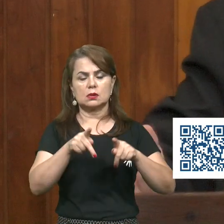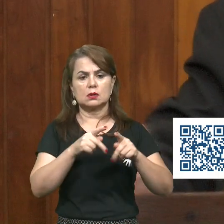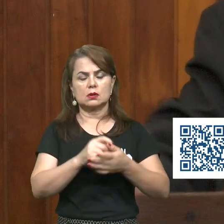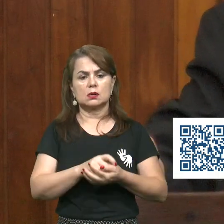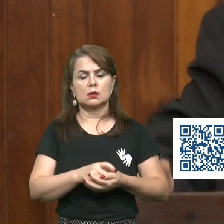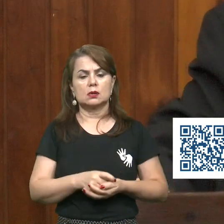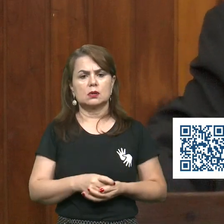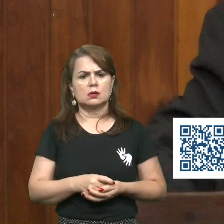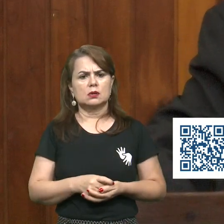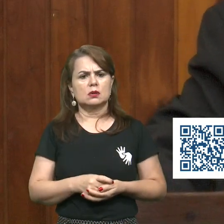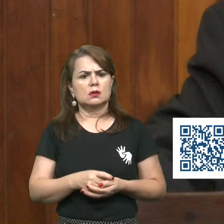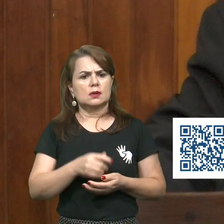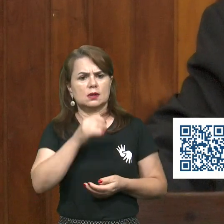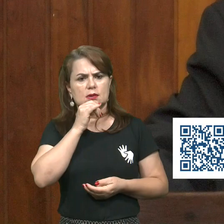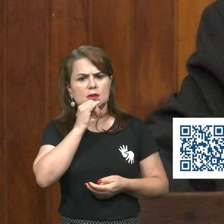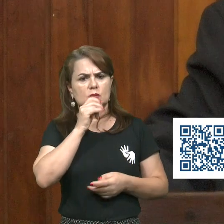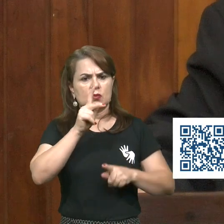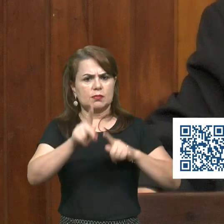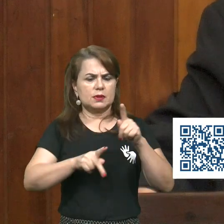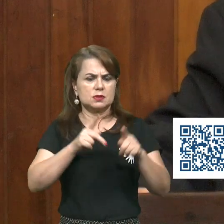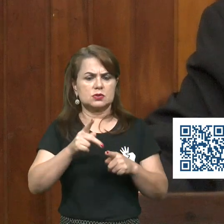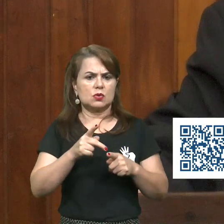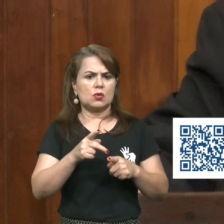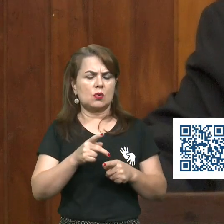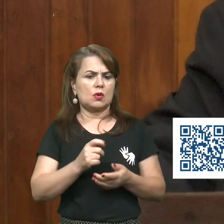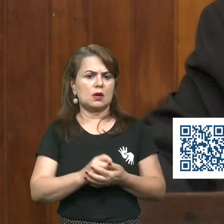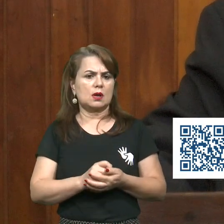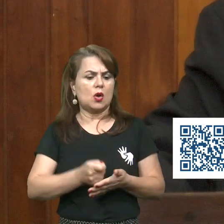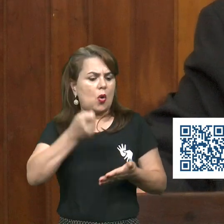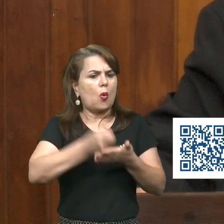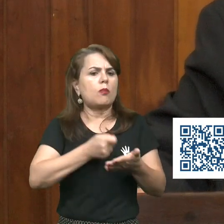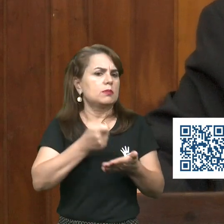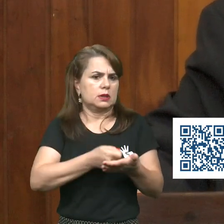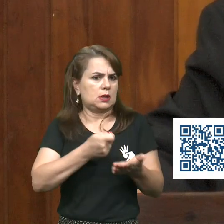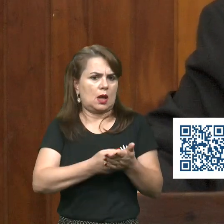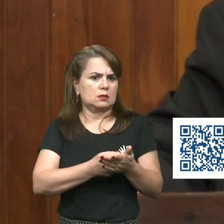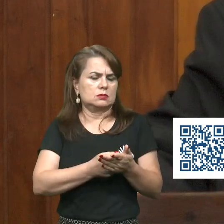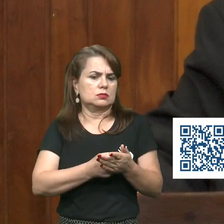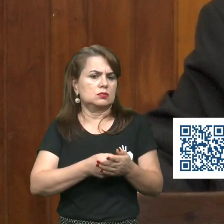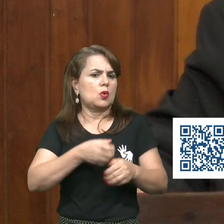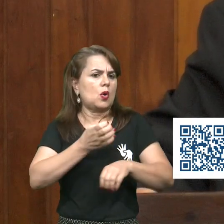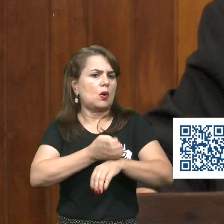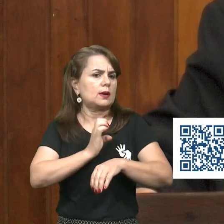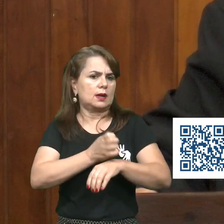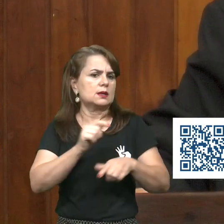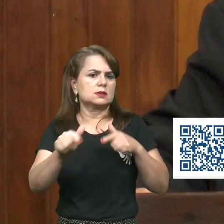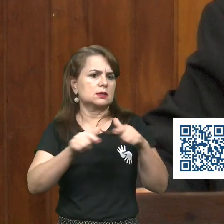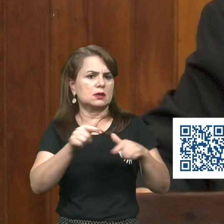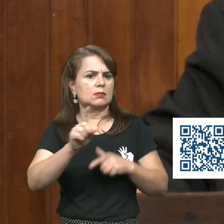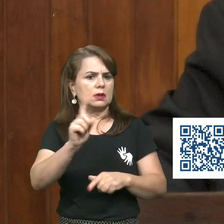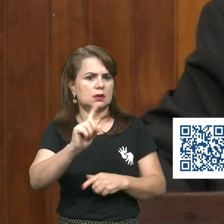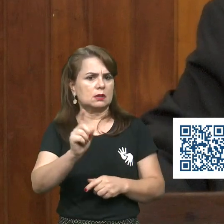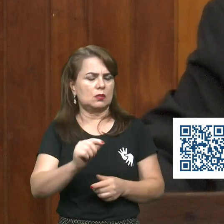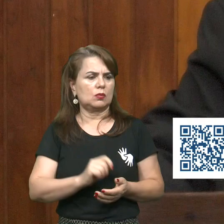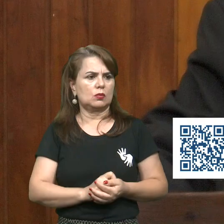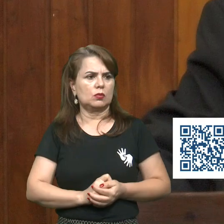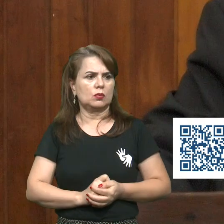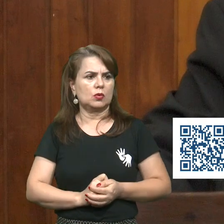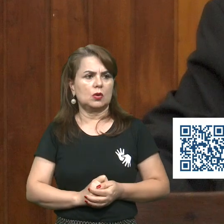é o ânimo que o cidadão, ele não é obrigado a fazer hora extra. Qual é o ânimo que um motorista